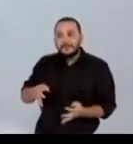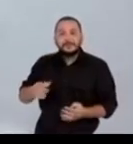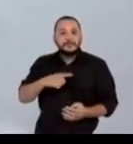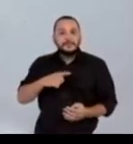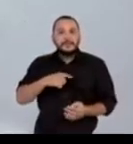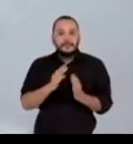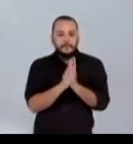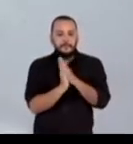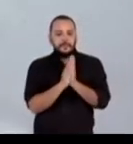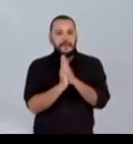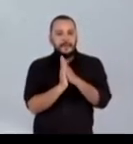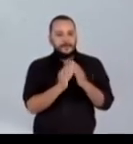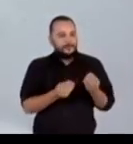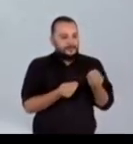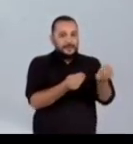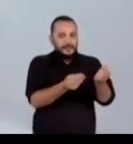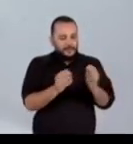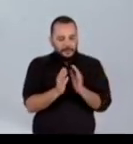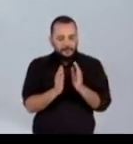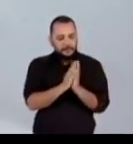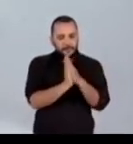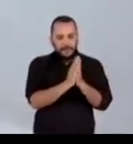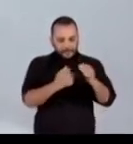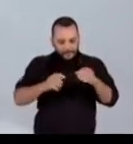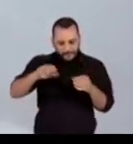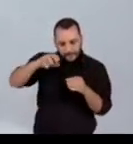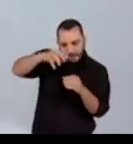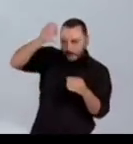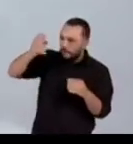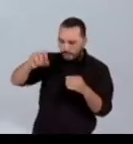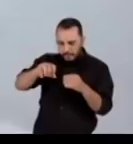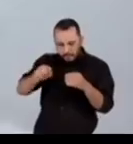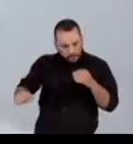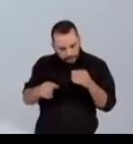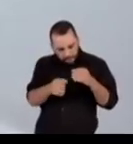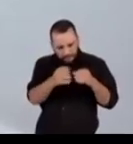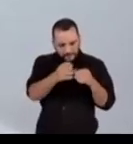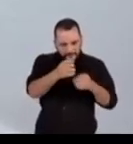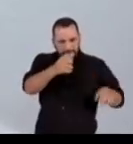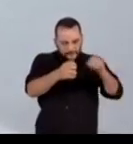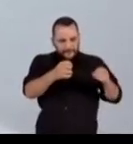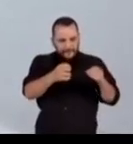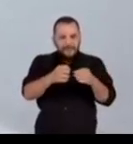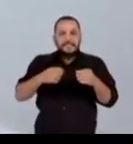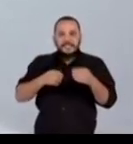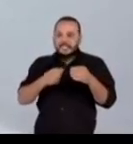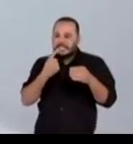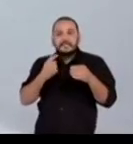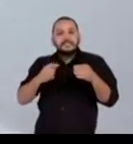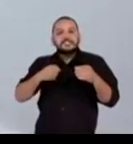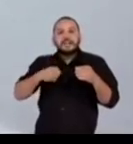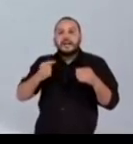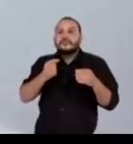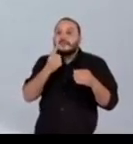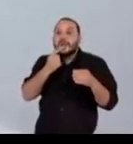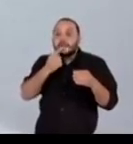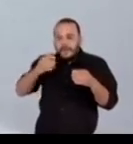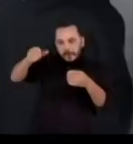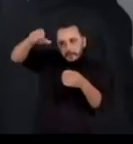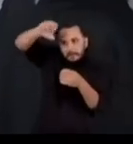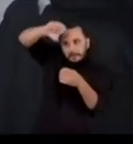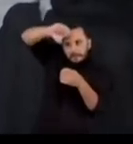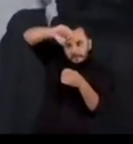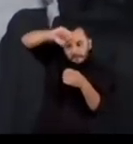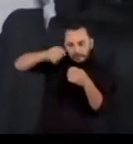para ele abriu o boneco todinho. Colocou tinta guache dentro do boneco, falando que era sangue, pegou uma seringa e uma agulha e